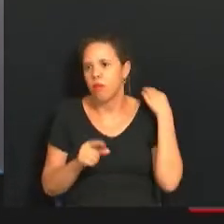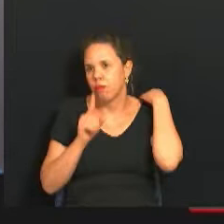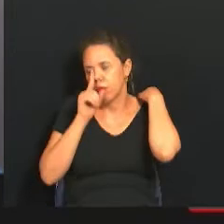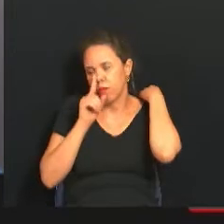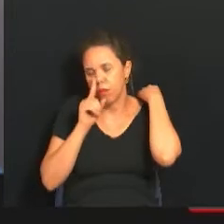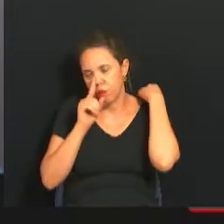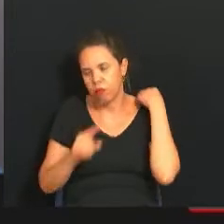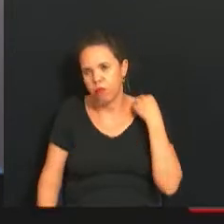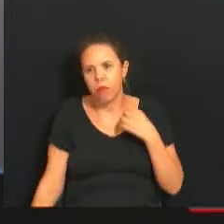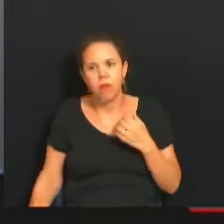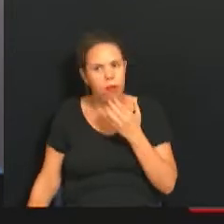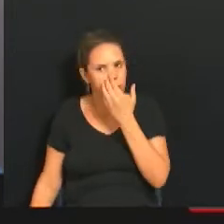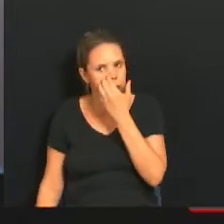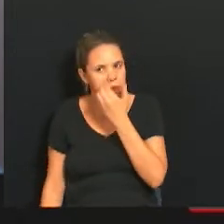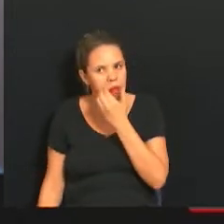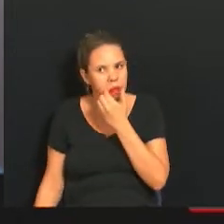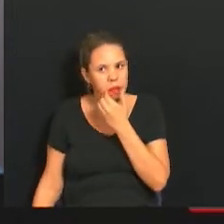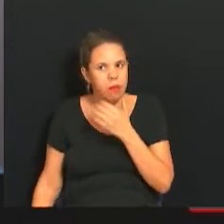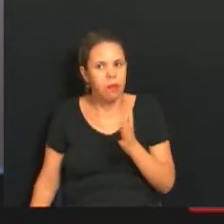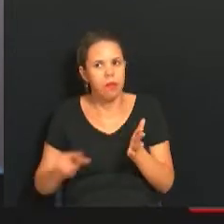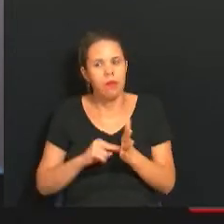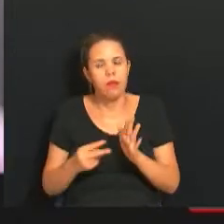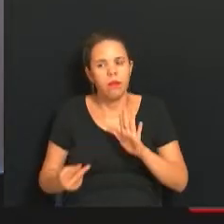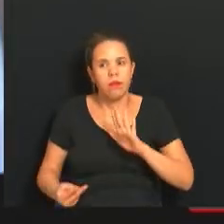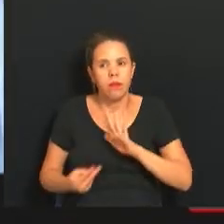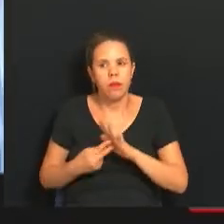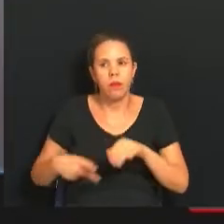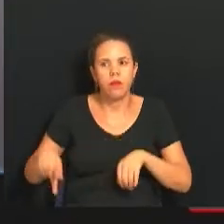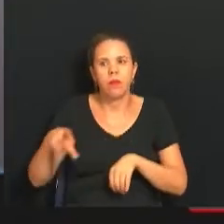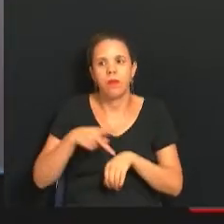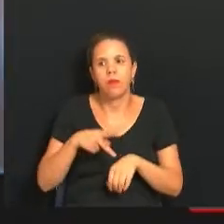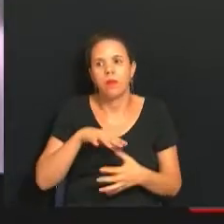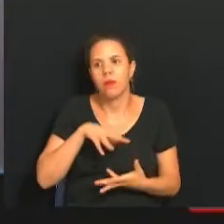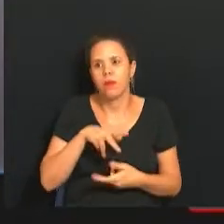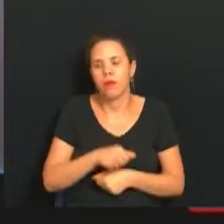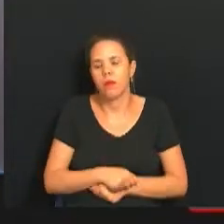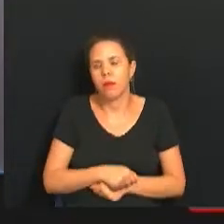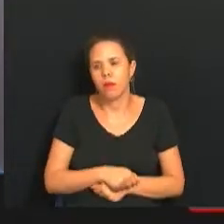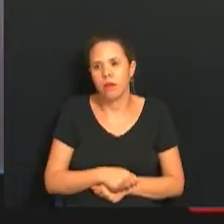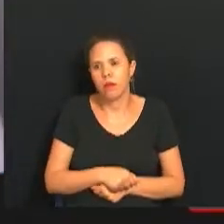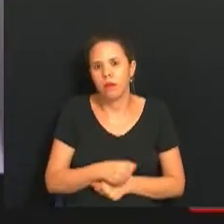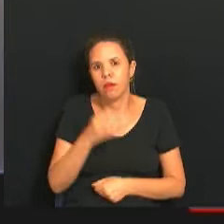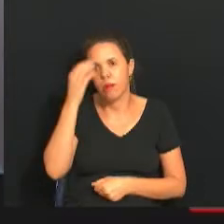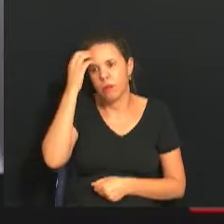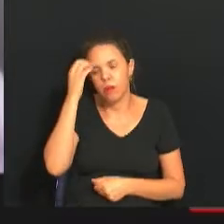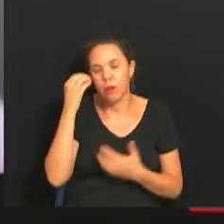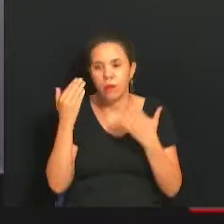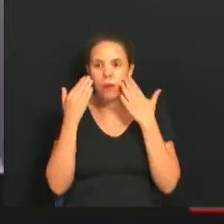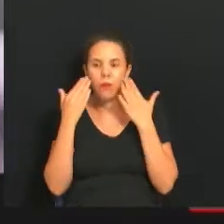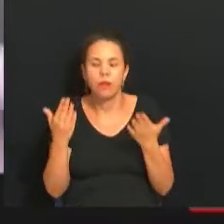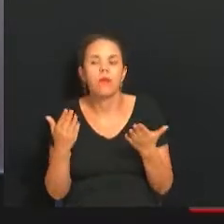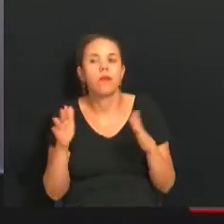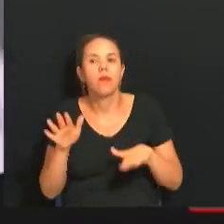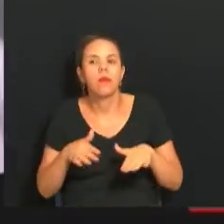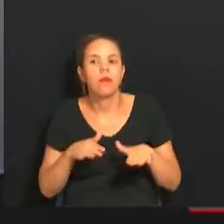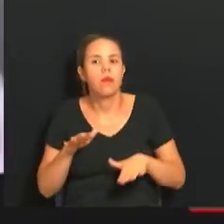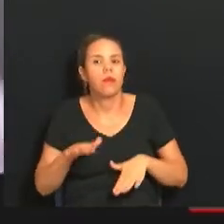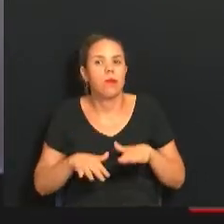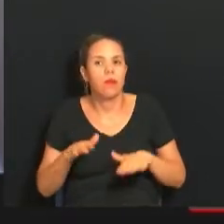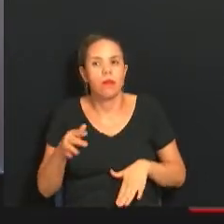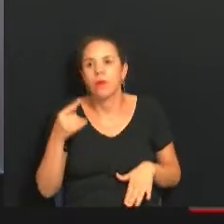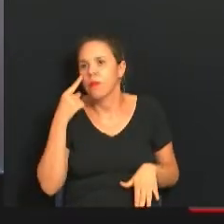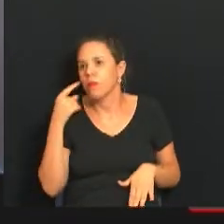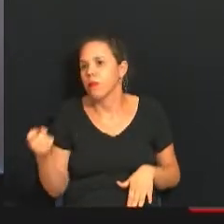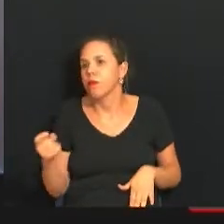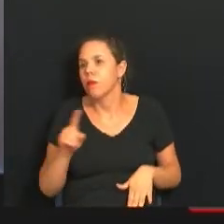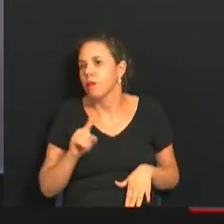Gabriel, porque isso significa que vários países ao redor do mundo vão encarar isso dependendo dos seus interesses, e não